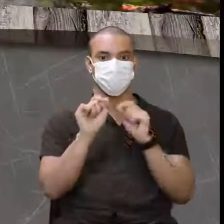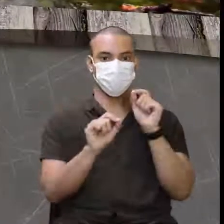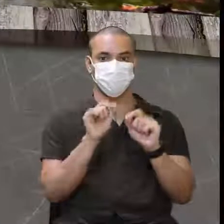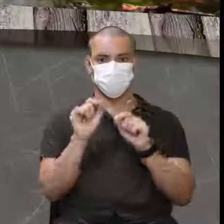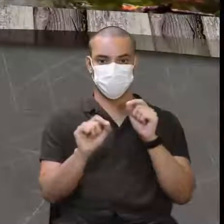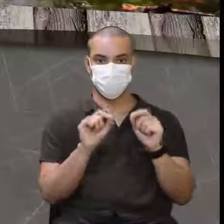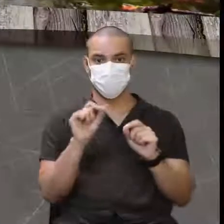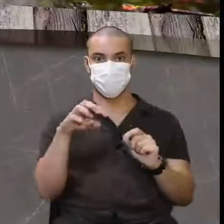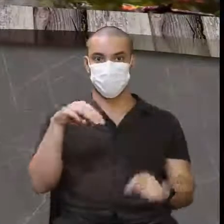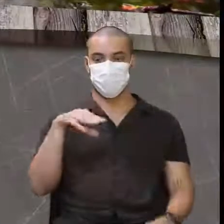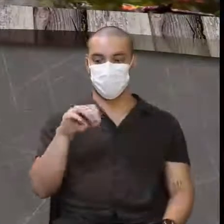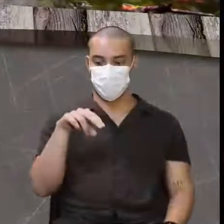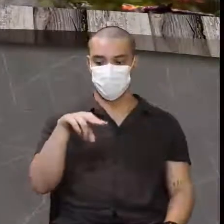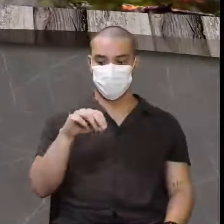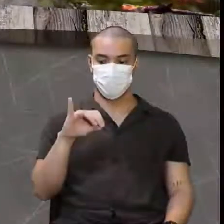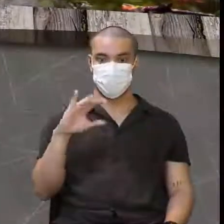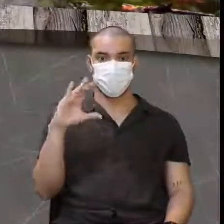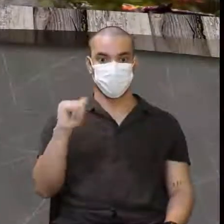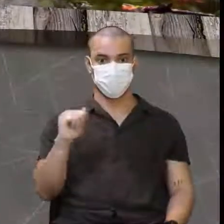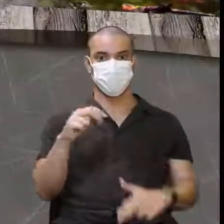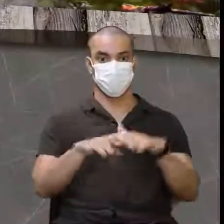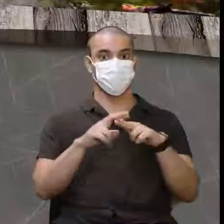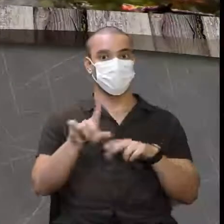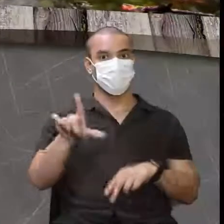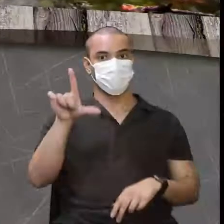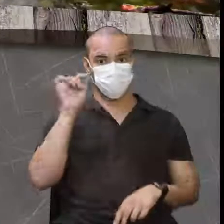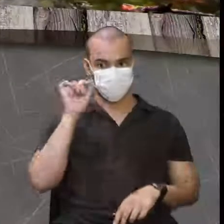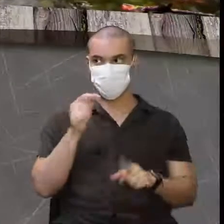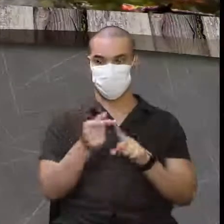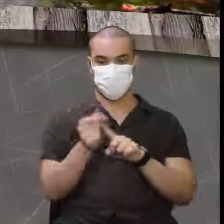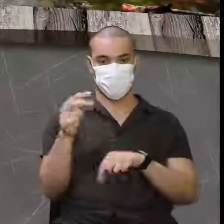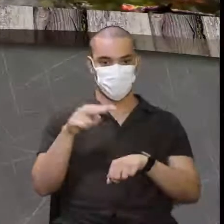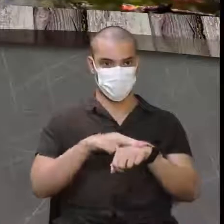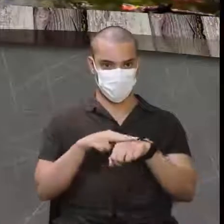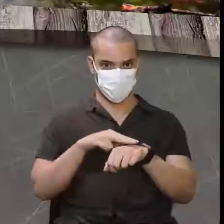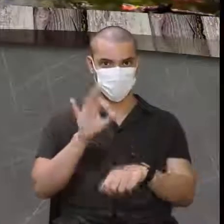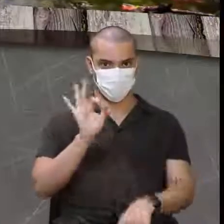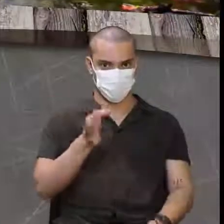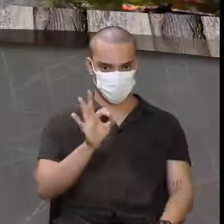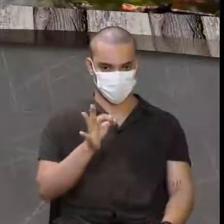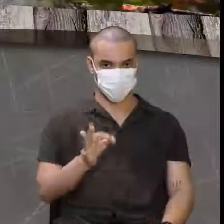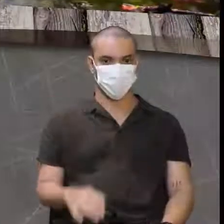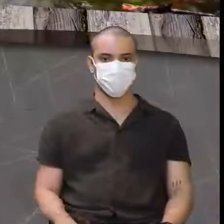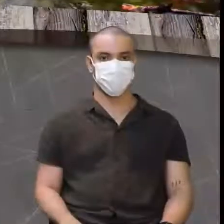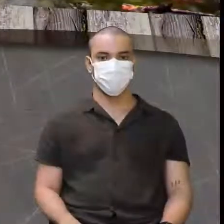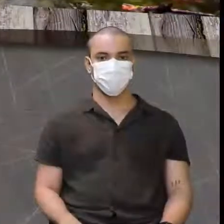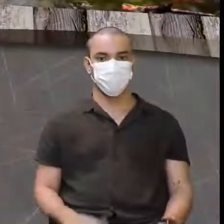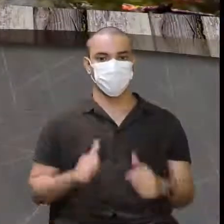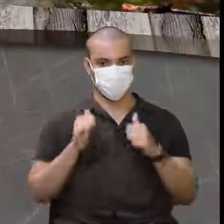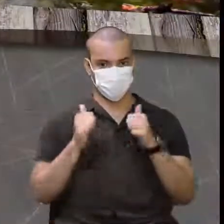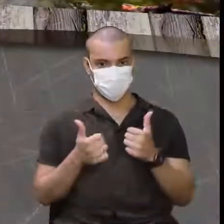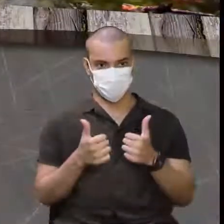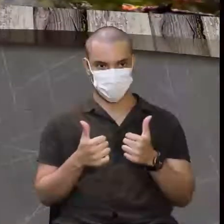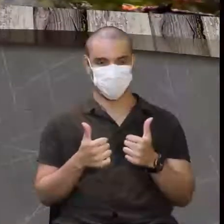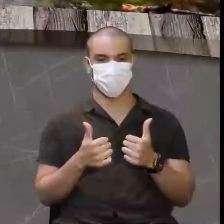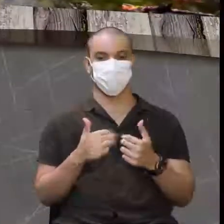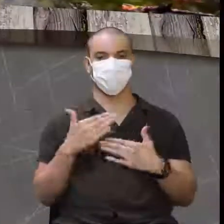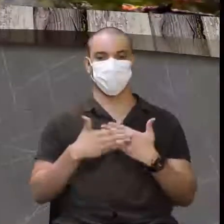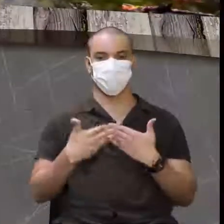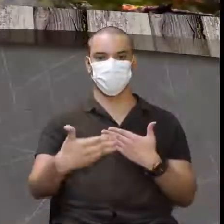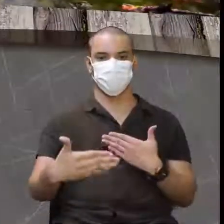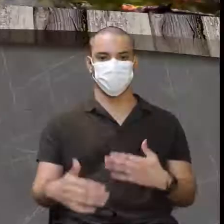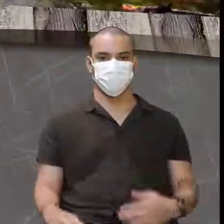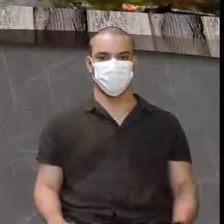uma espécie monóica, foi como ele selecionou a ervilha ali. Tá bem? Tudo indo, caminhando? Vamos